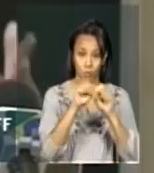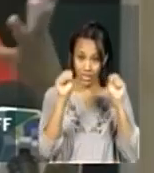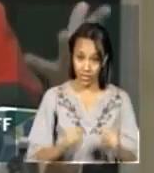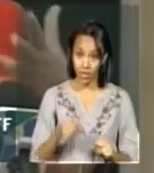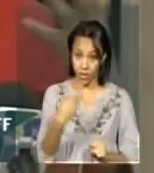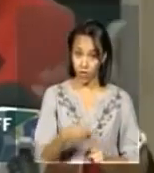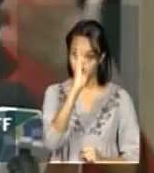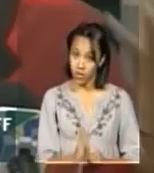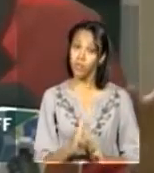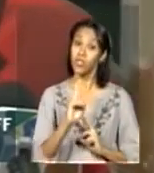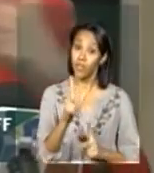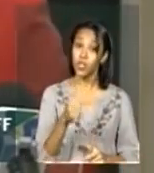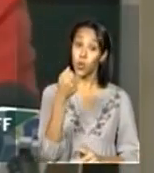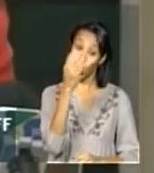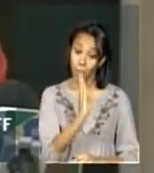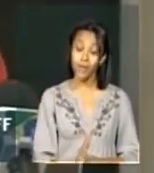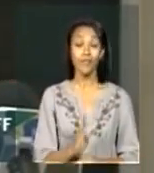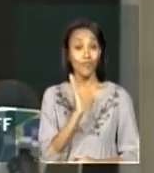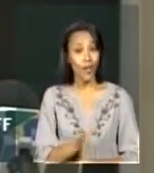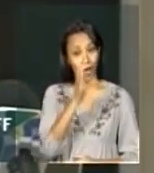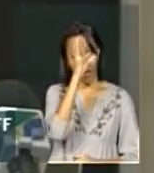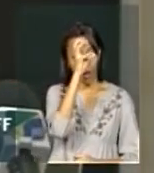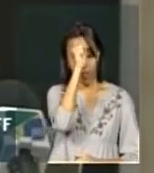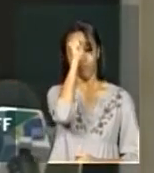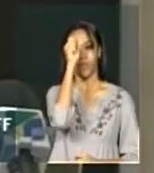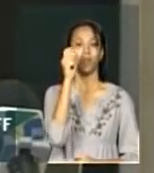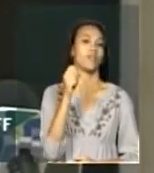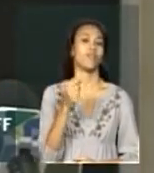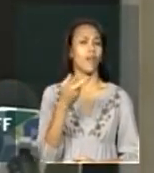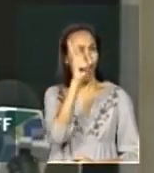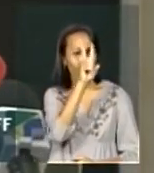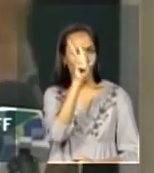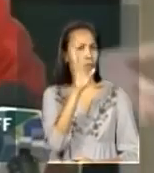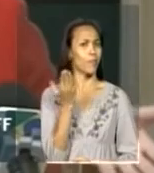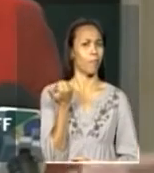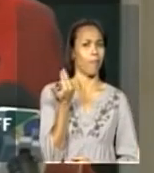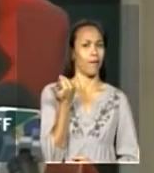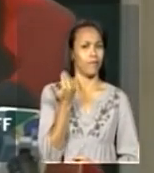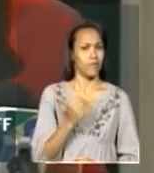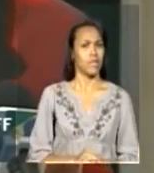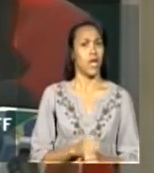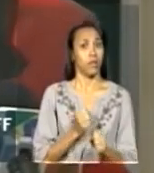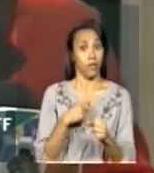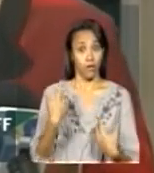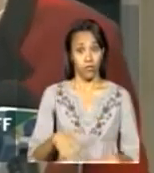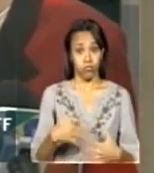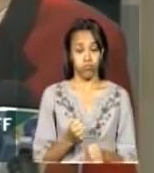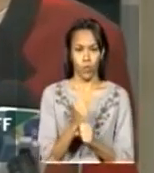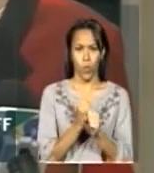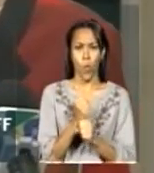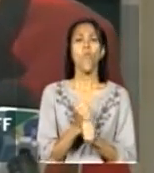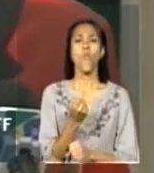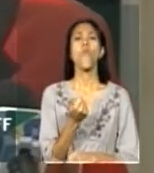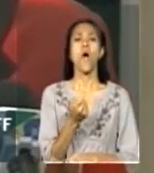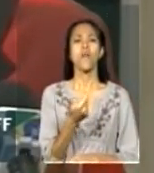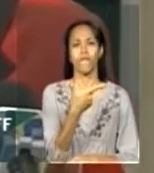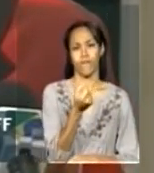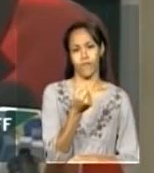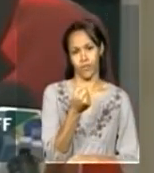né? O Brasil fez seu dever de casa, até porque aprendeu, né? Vamos lembrar que nós tivemos uma crise de dívida soberana que durou quase 20